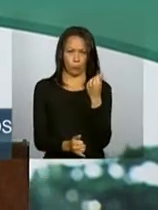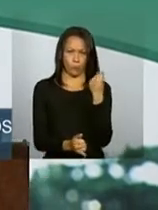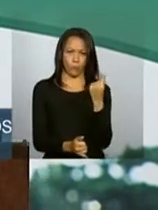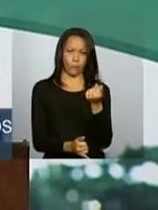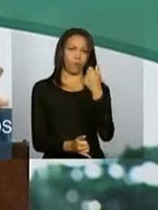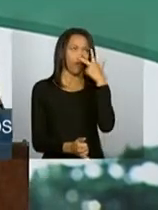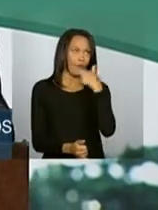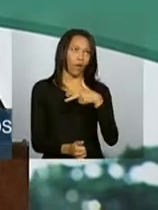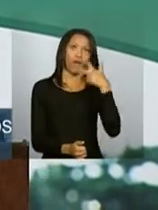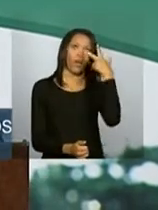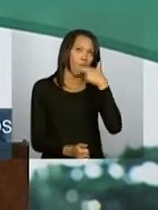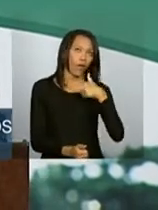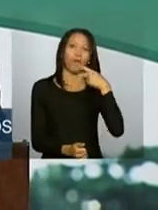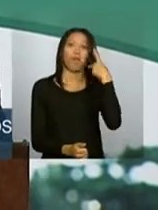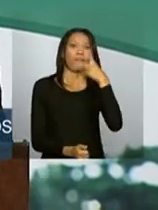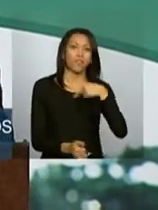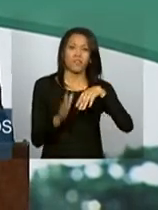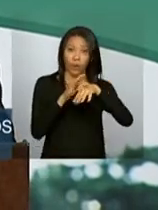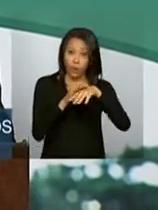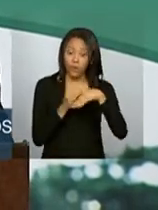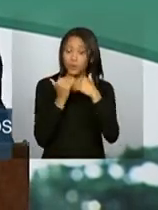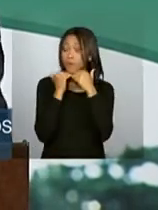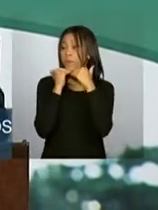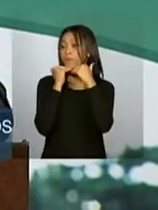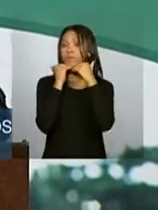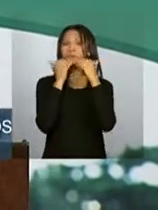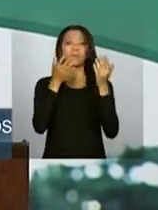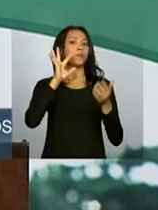O velho é dizer que a saúde não tem cura.